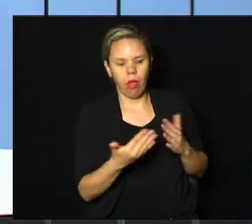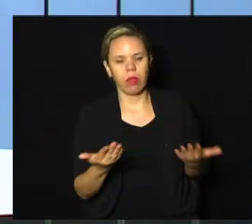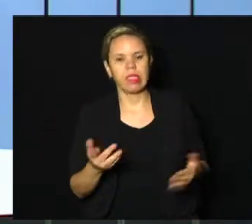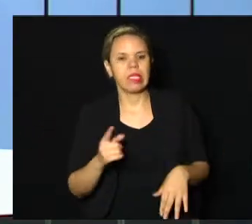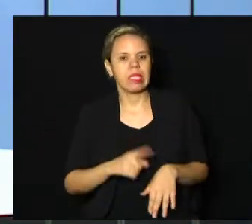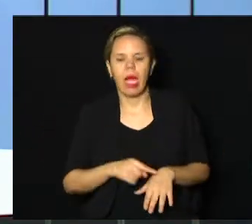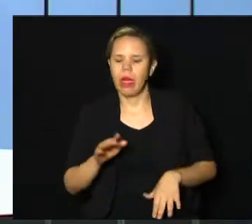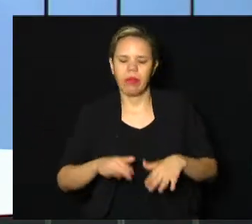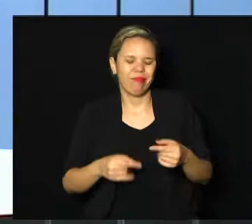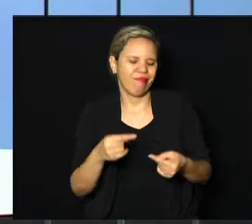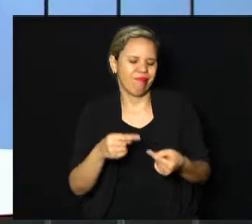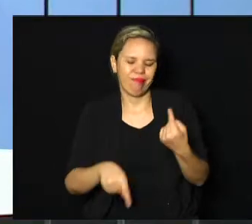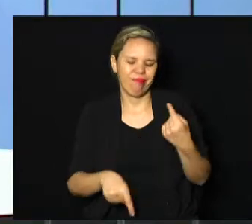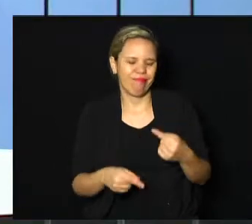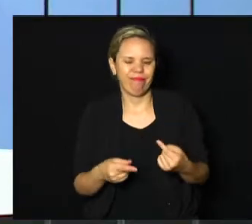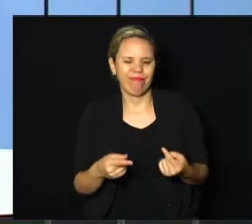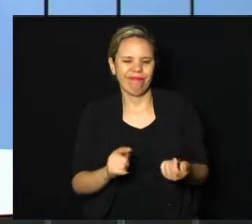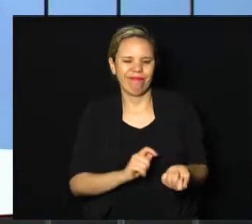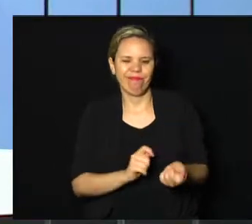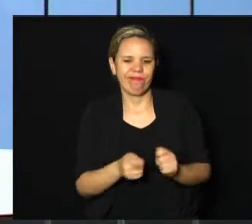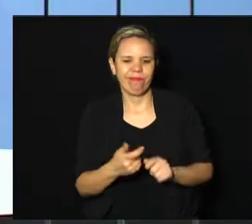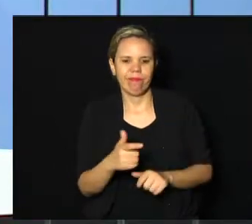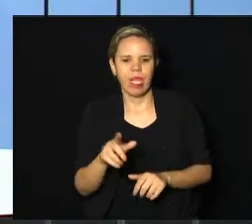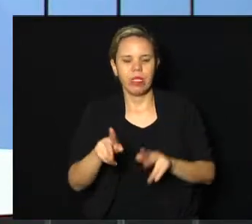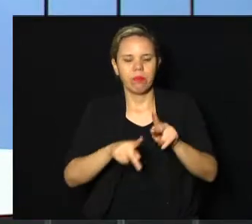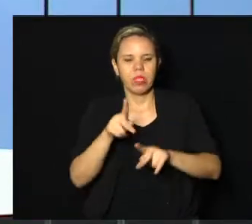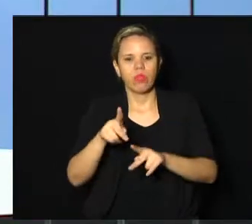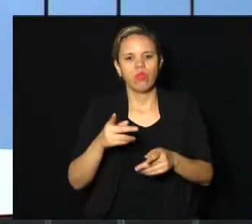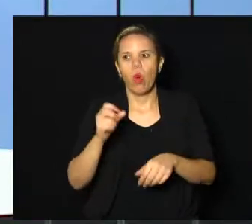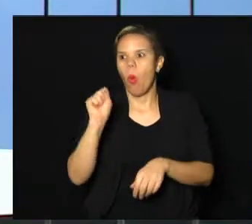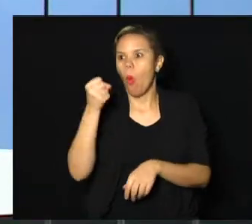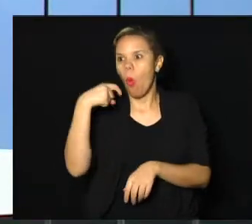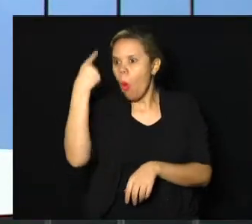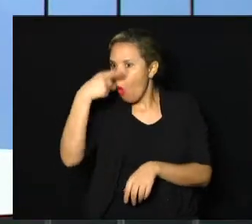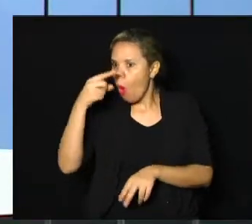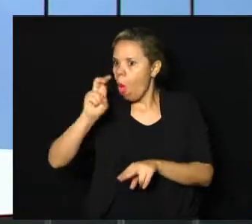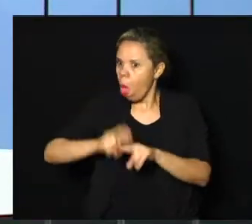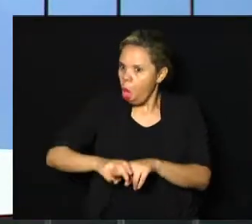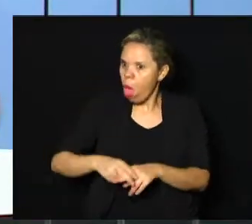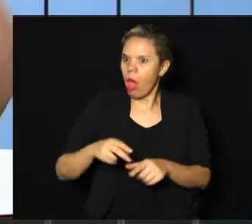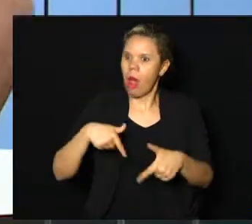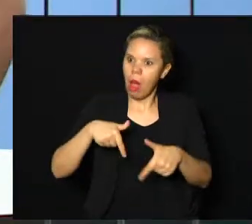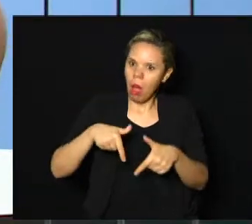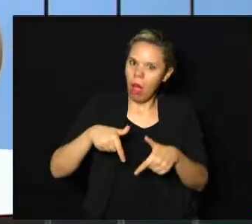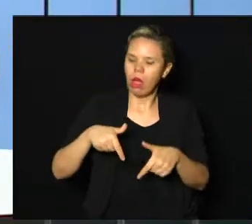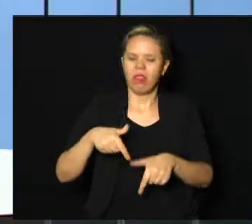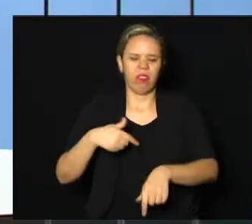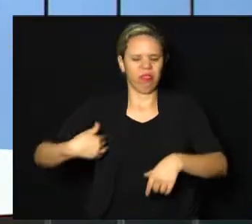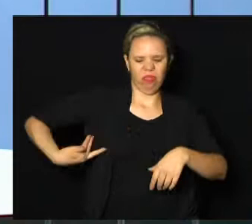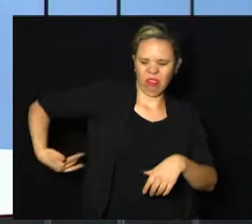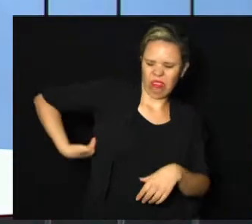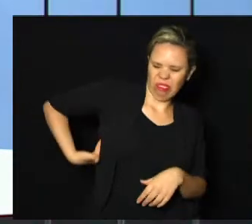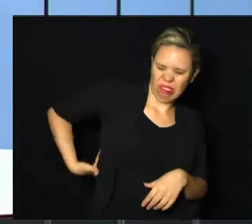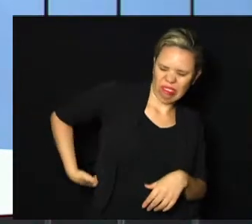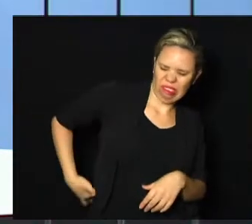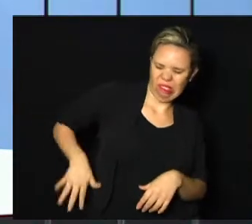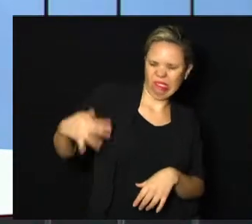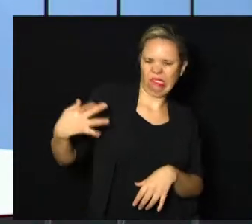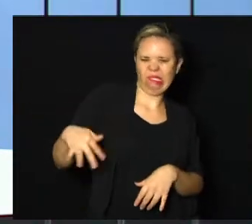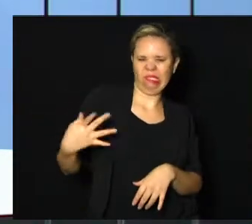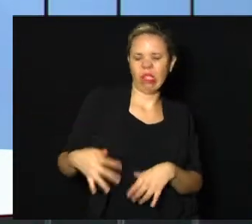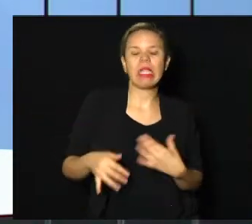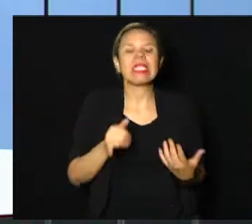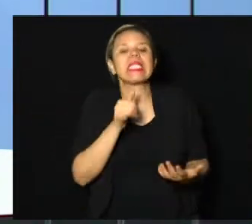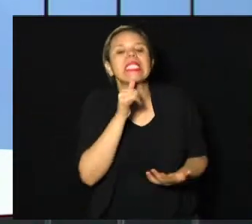nem sempre é a cadeira ideal, né? Às vezes as pessoas passam 8 horas ali sentada, aí a coluna não aguenta mesmo. Por exemplo,